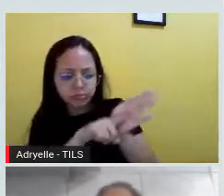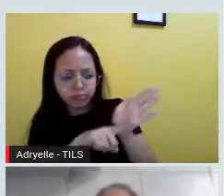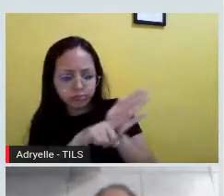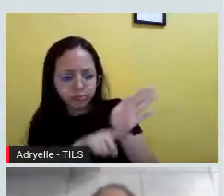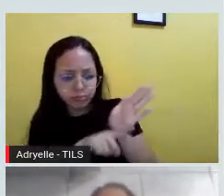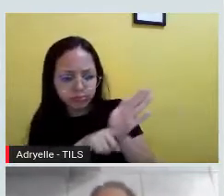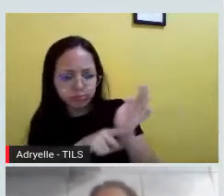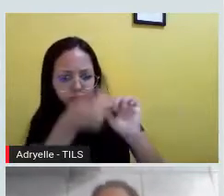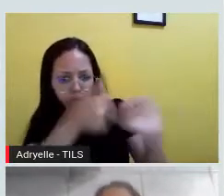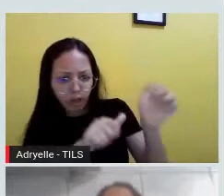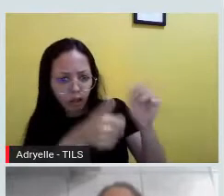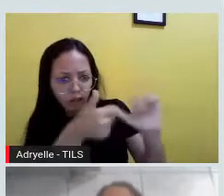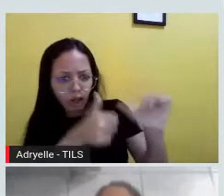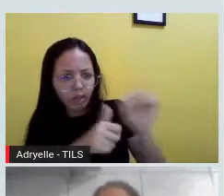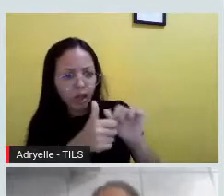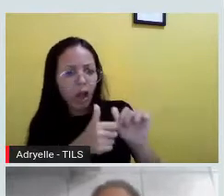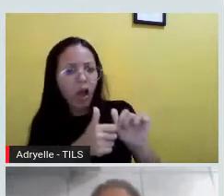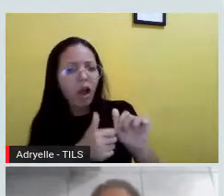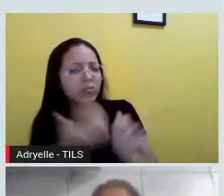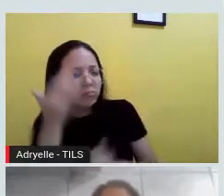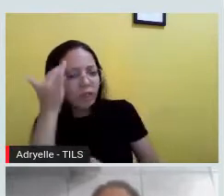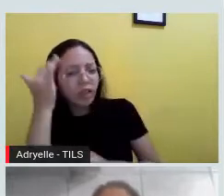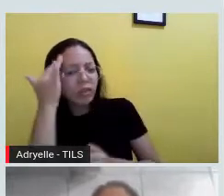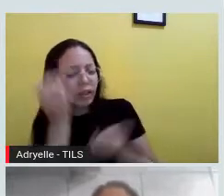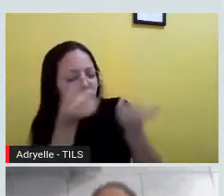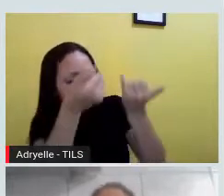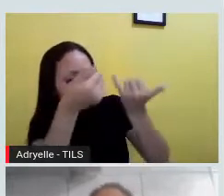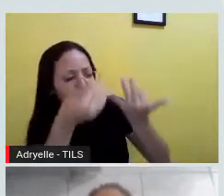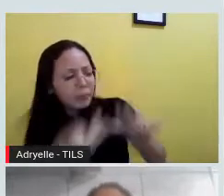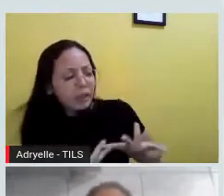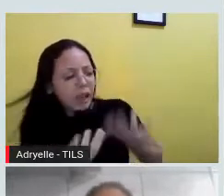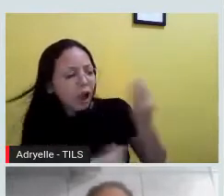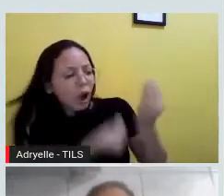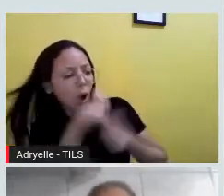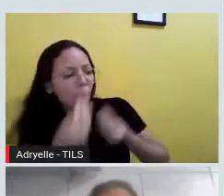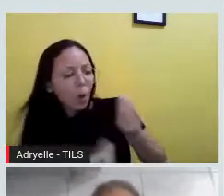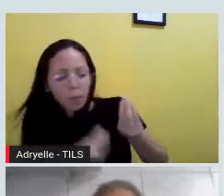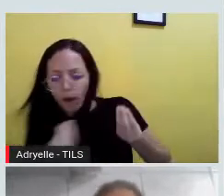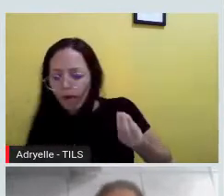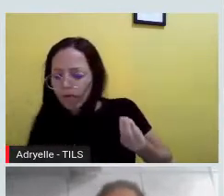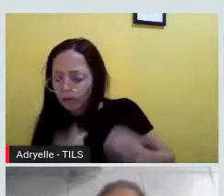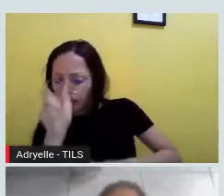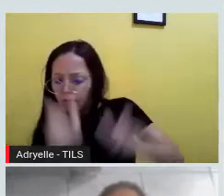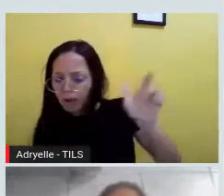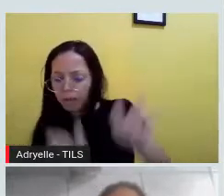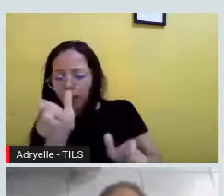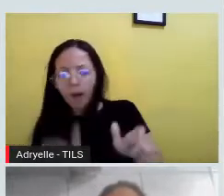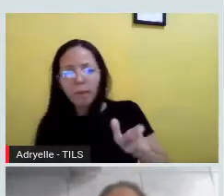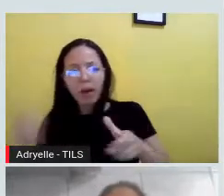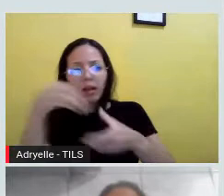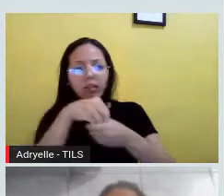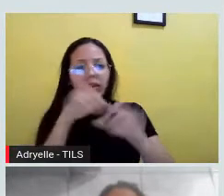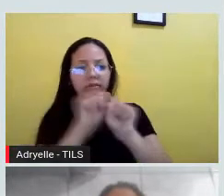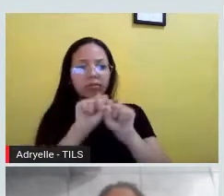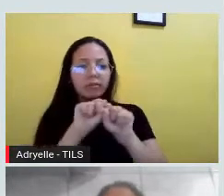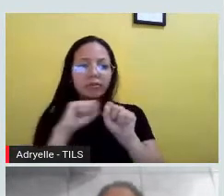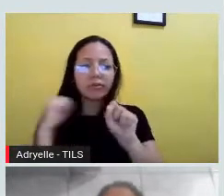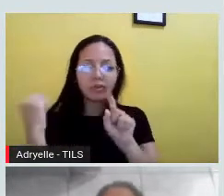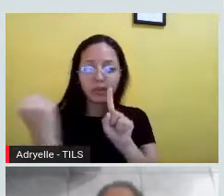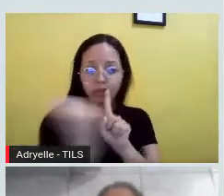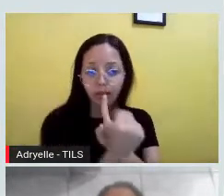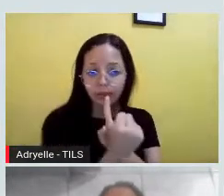investigação para analisar, compreender e explicar a vida social. Então,